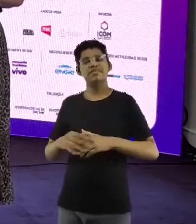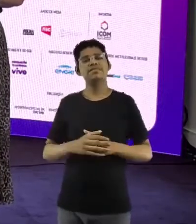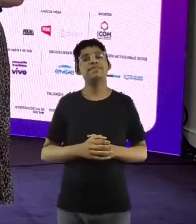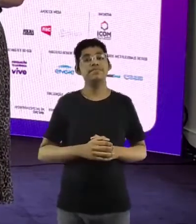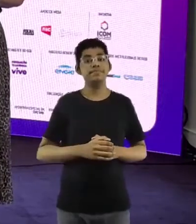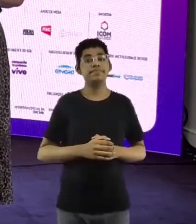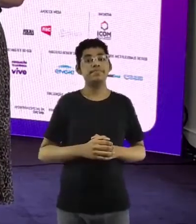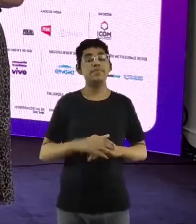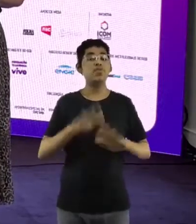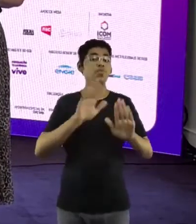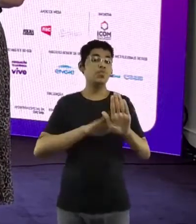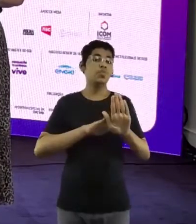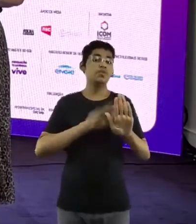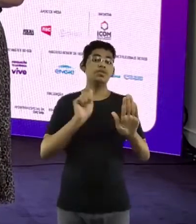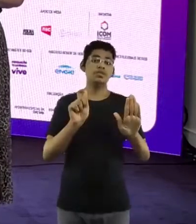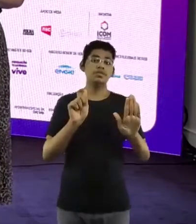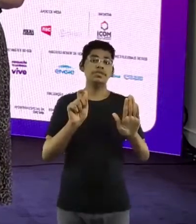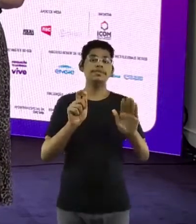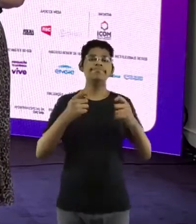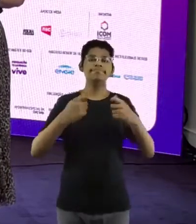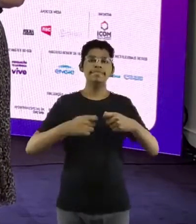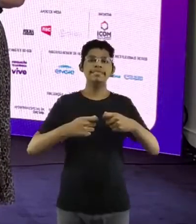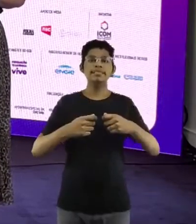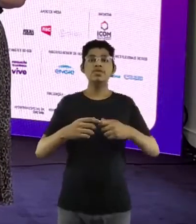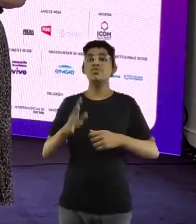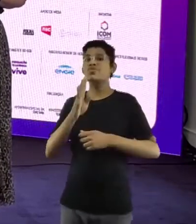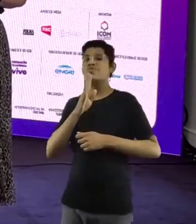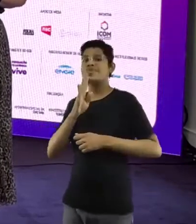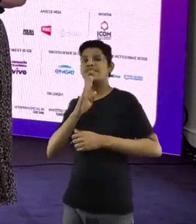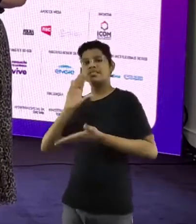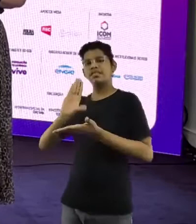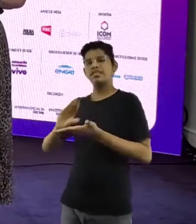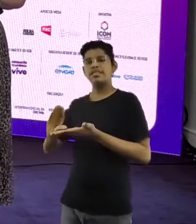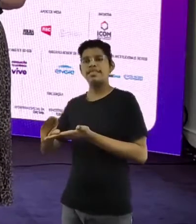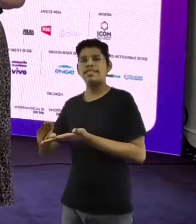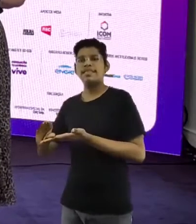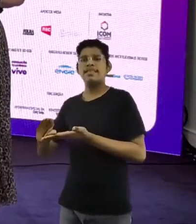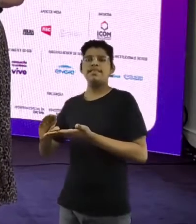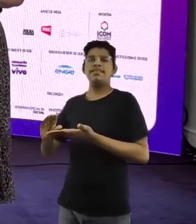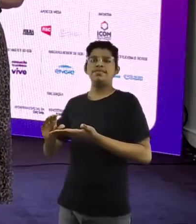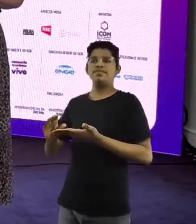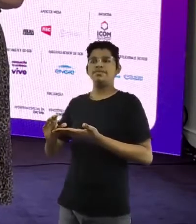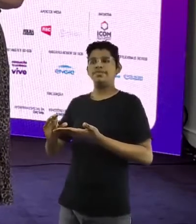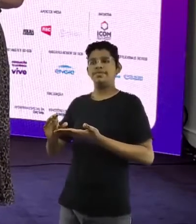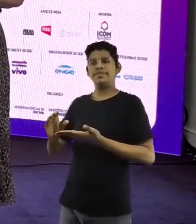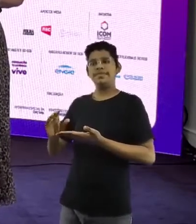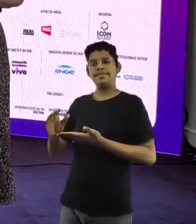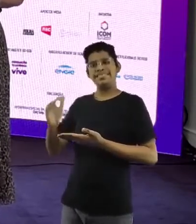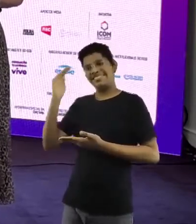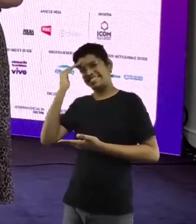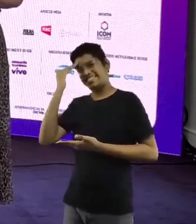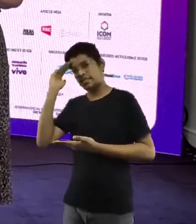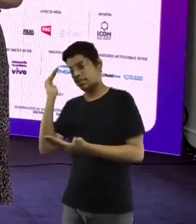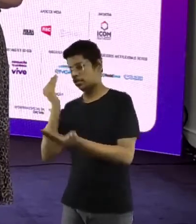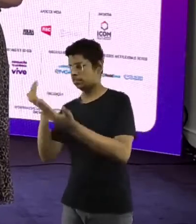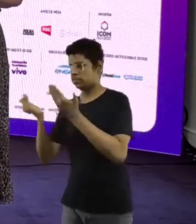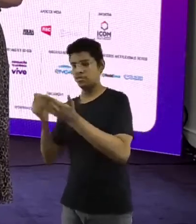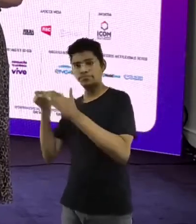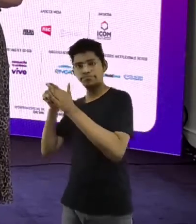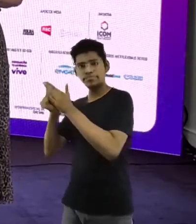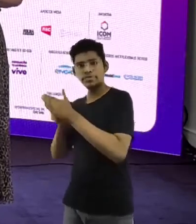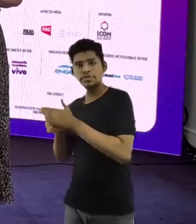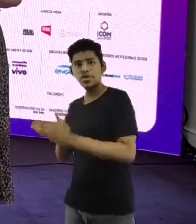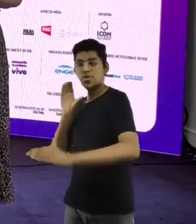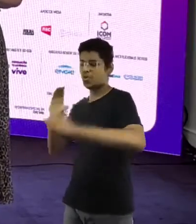saber usar dados, ler dados, trabalhar com dados, analisar com dados, argumentar e se comunicar com